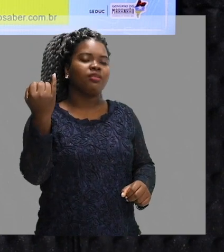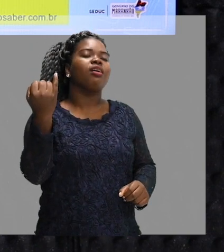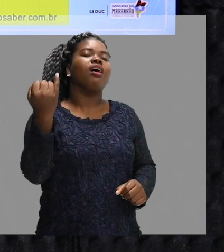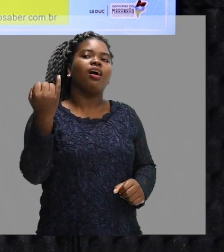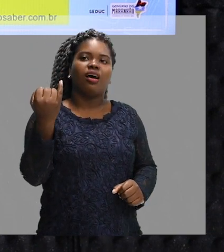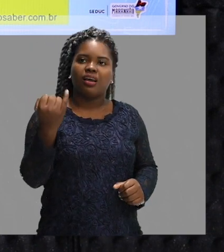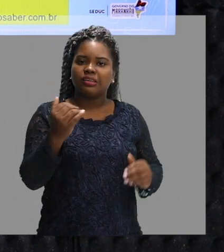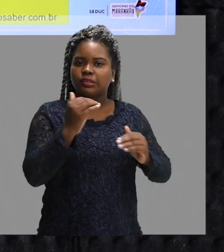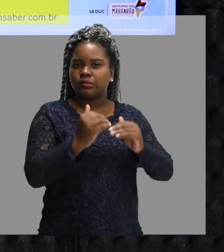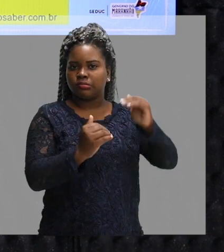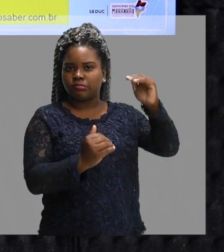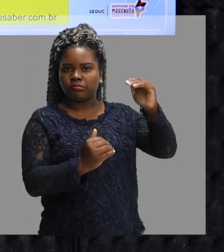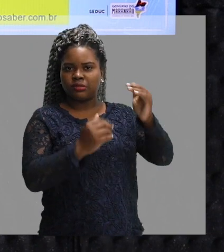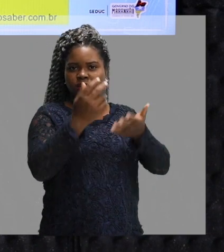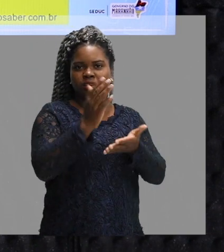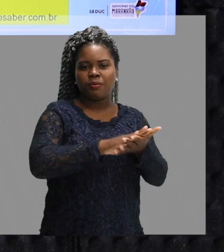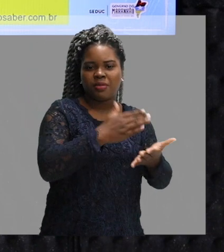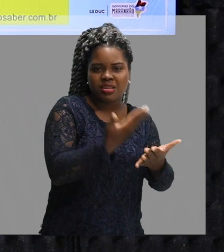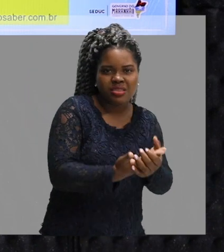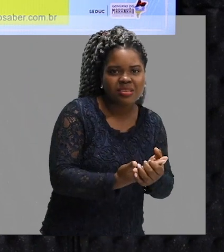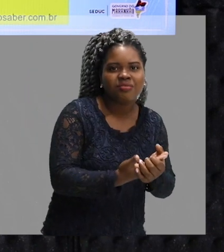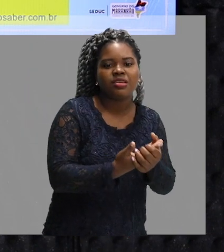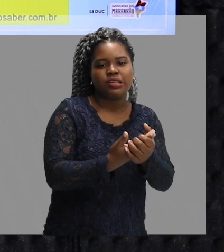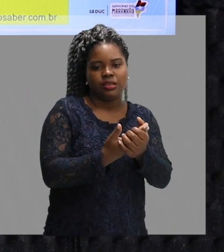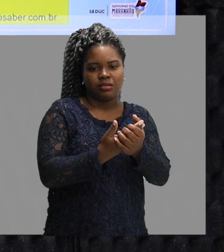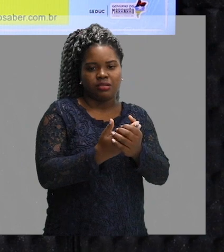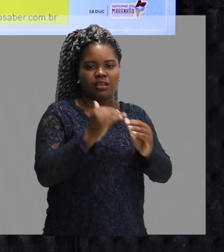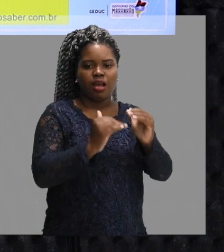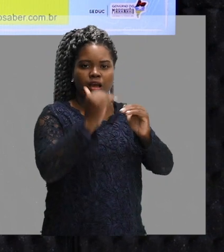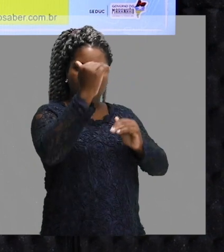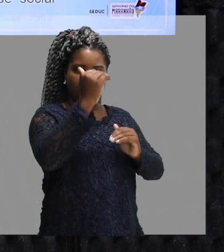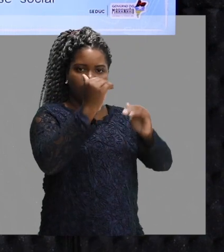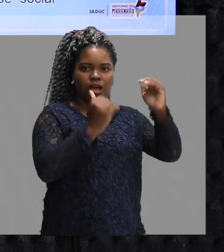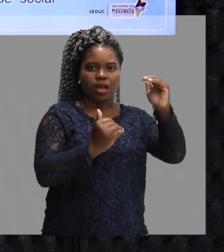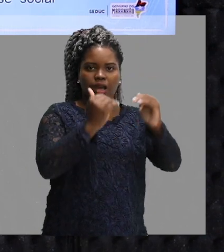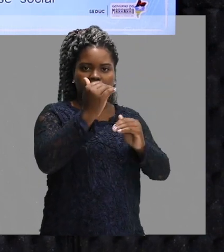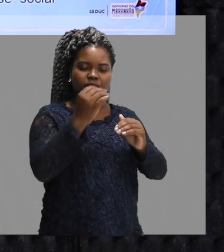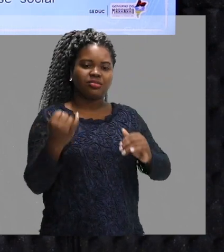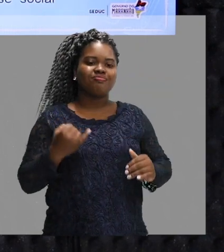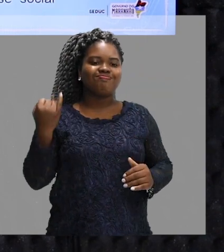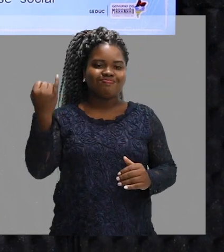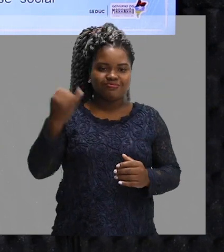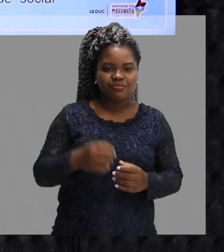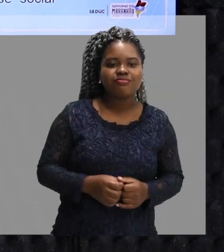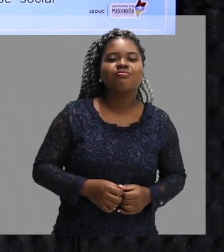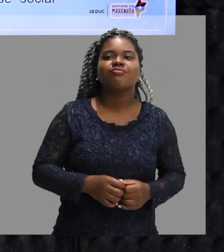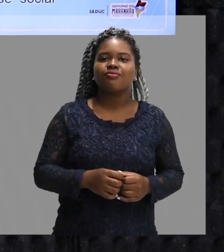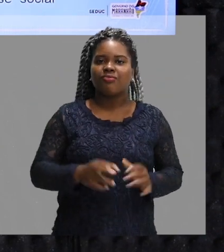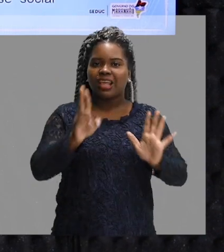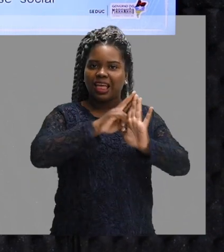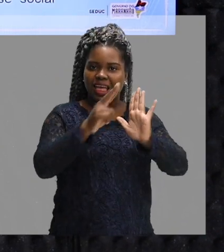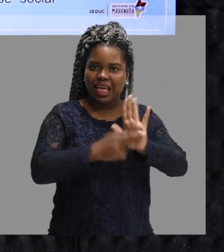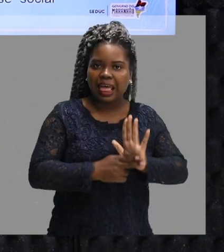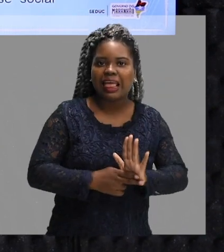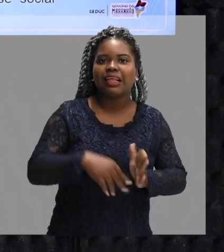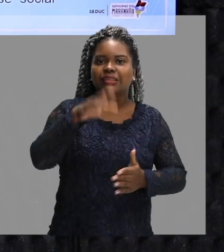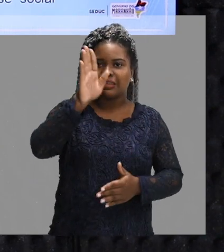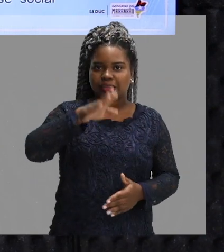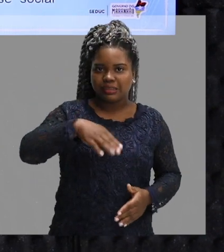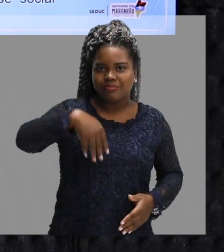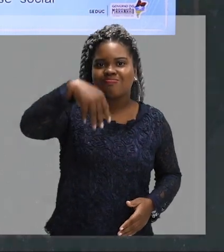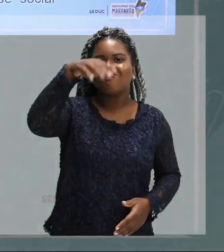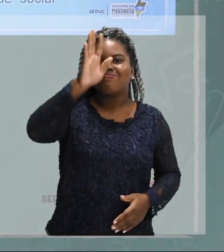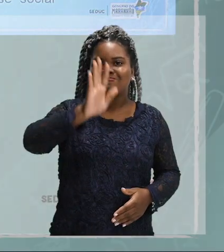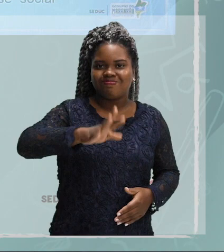Ah, então na hora de fazer a leitura, o tamanho das figuras, vamos procurar isso para a gente entender. Regras da pintura egípcia.